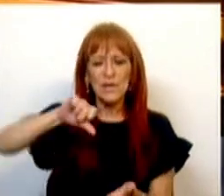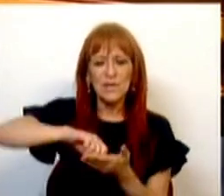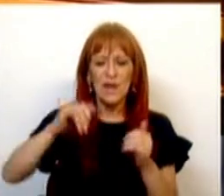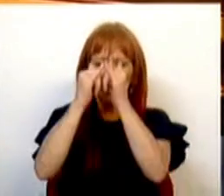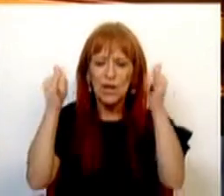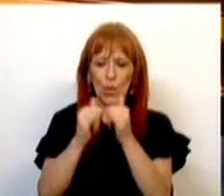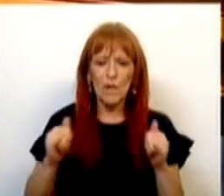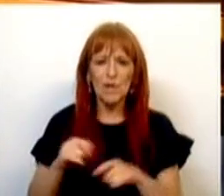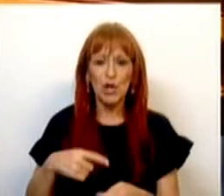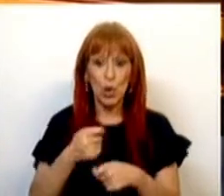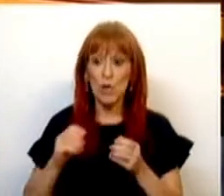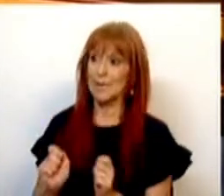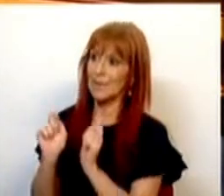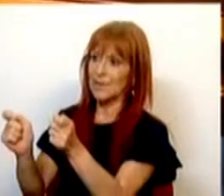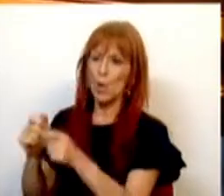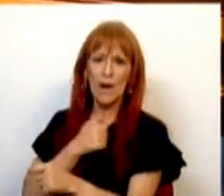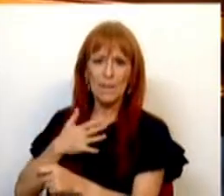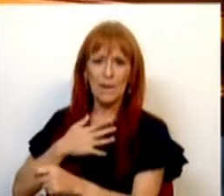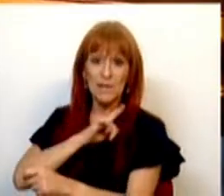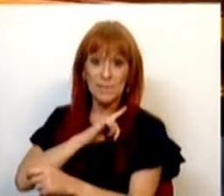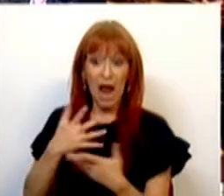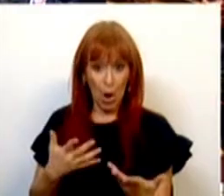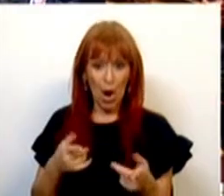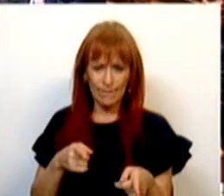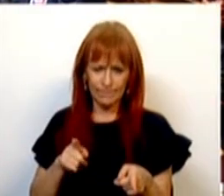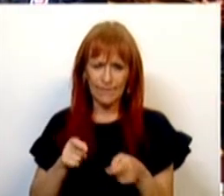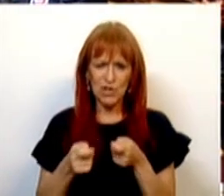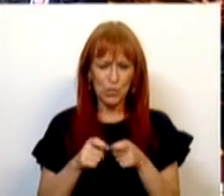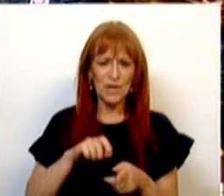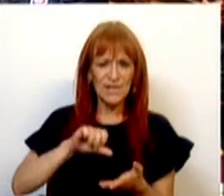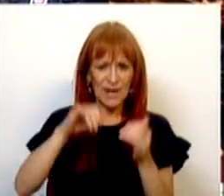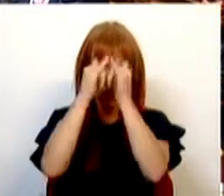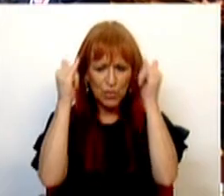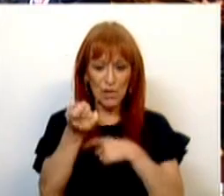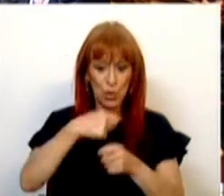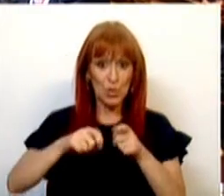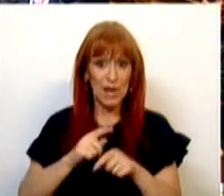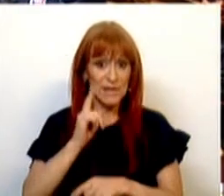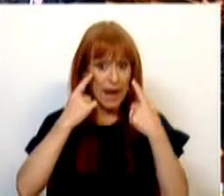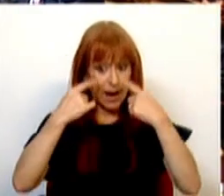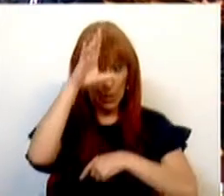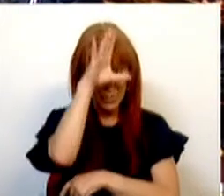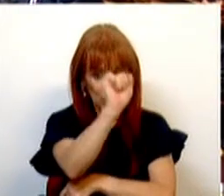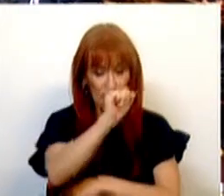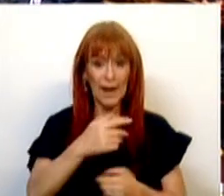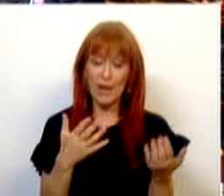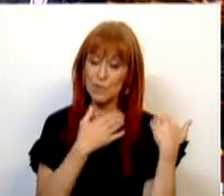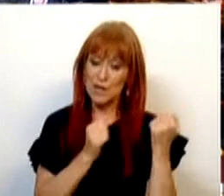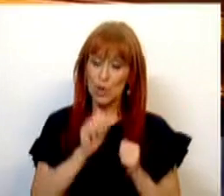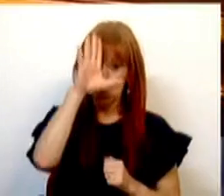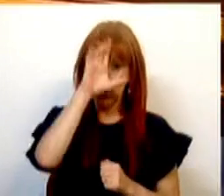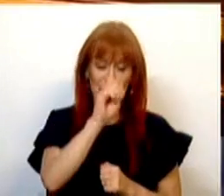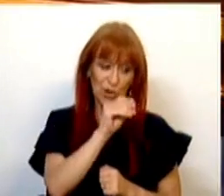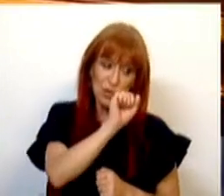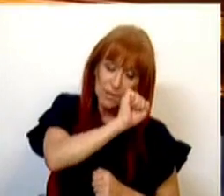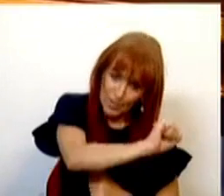uma empresa privada. E, portanto, neste momento, também devido a isso, a gestão do Centro Internacional de Negócios é pública, é da responsabilidade do Governo Regional